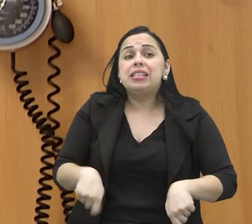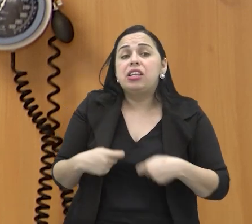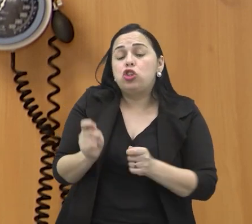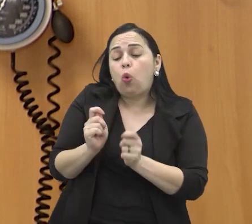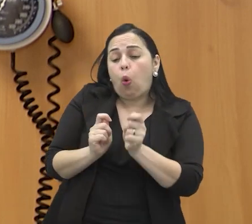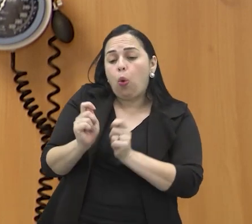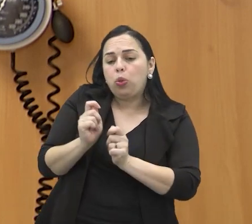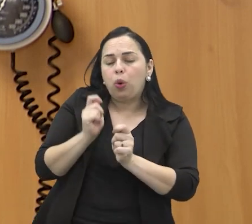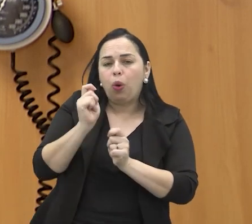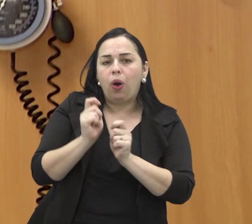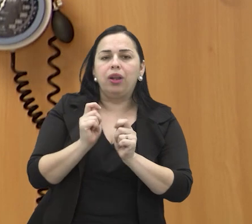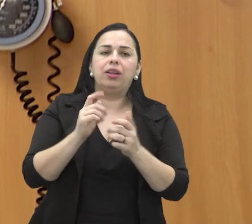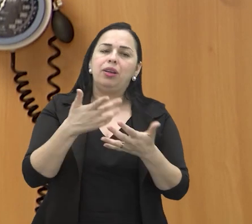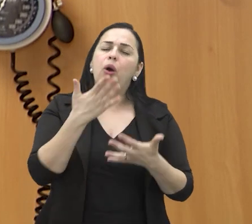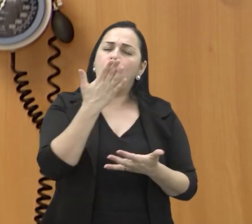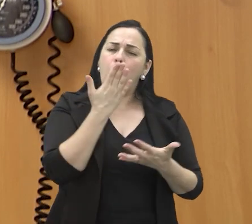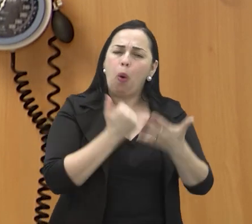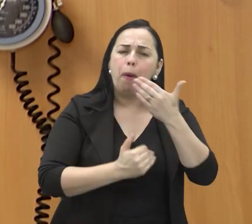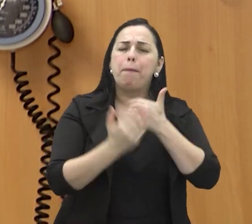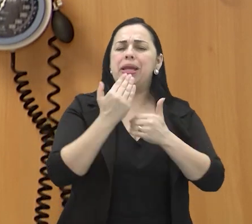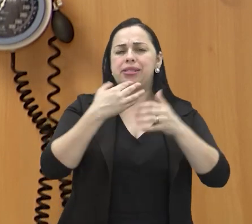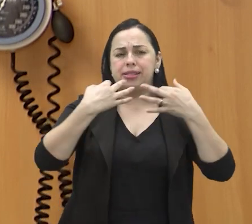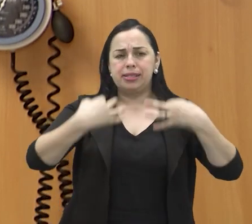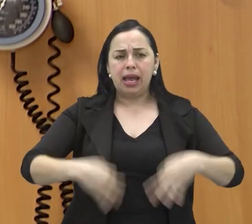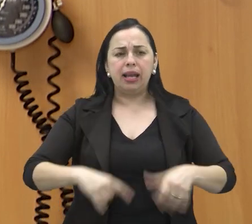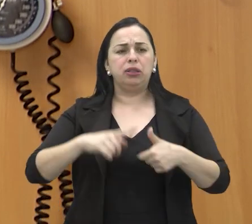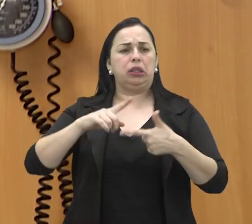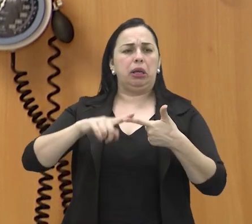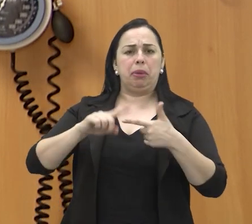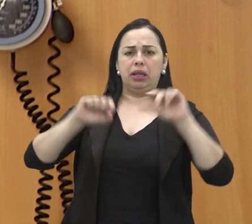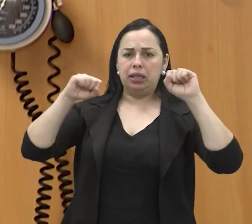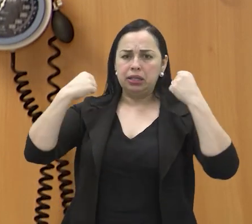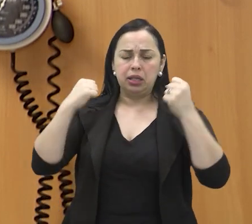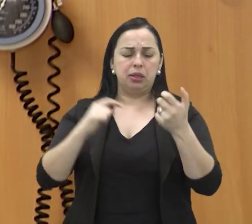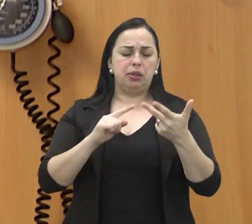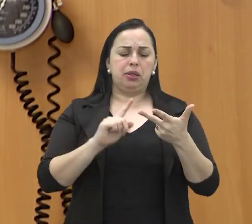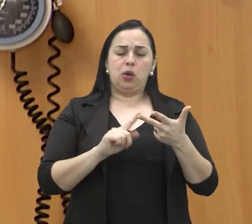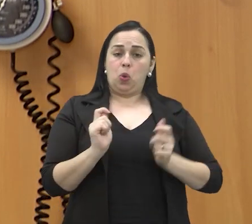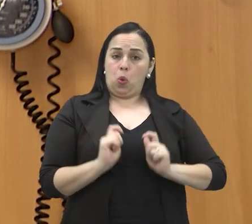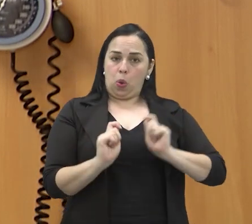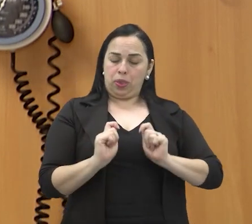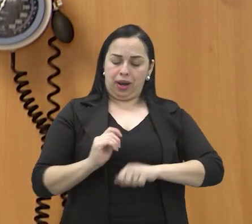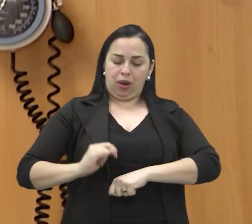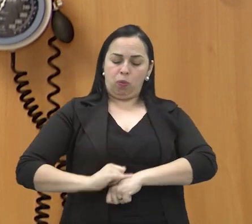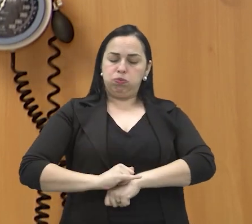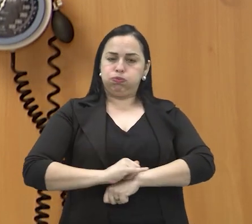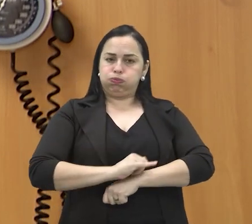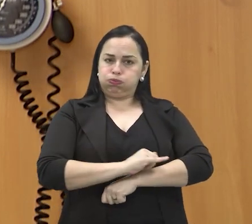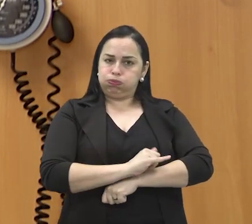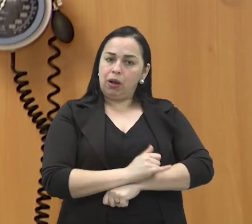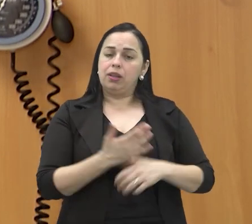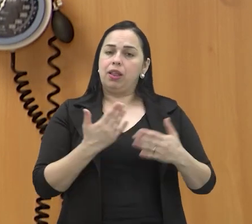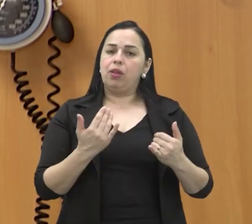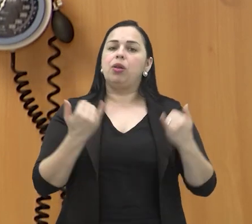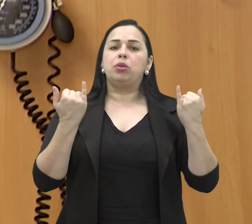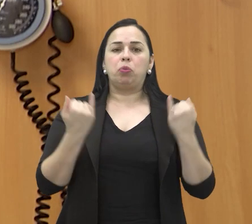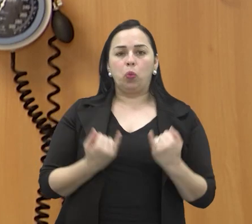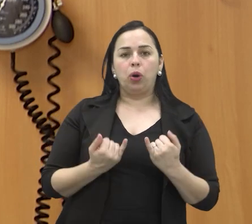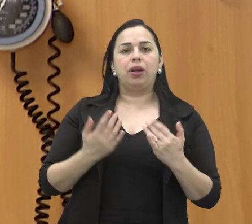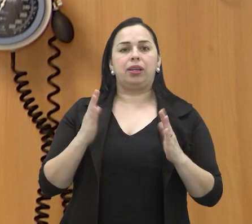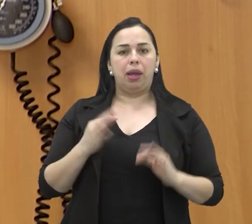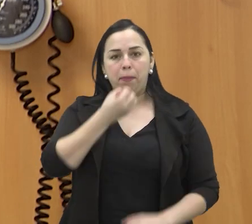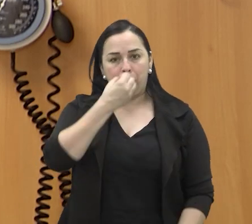com bastante moderação. Então, evitar ter uma dieta saudável, uma prática de exercícios regulares, controle do peso e da composição corporal são